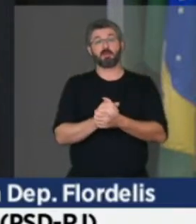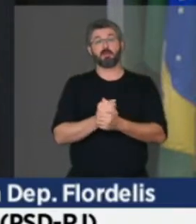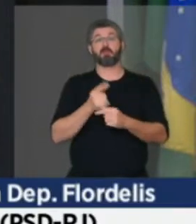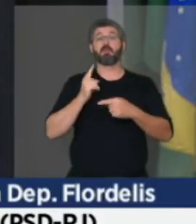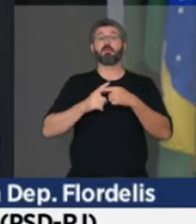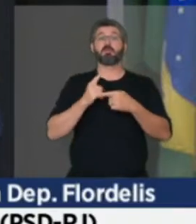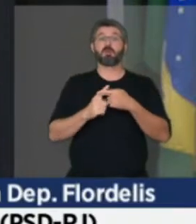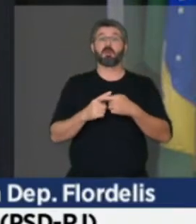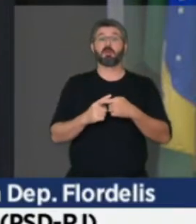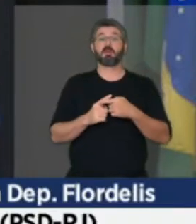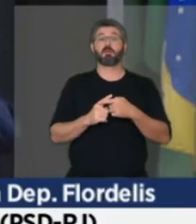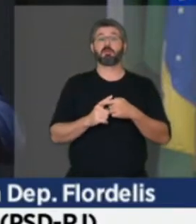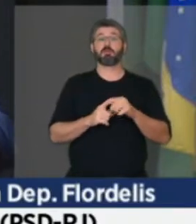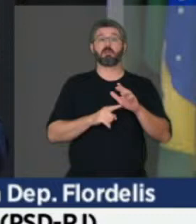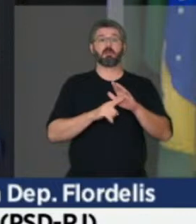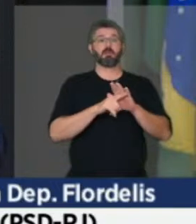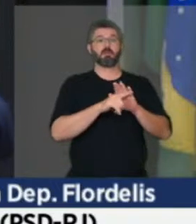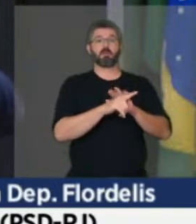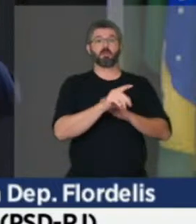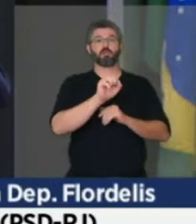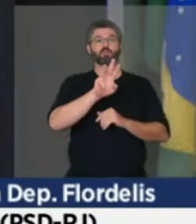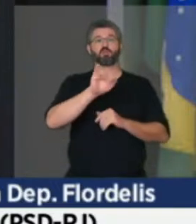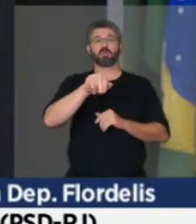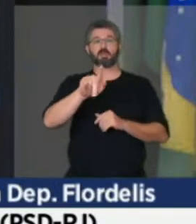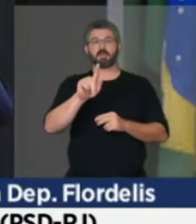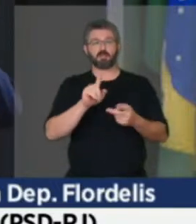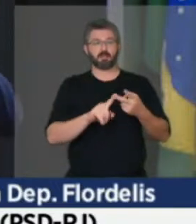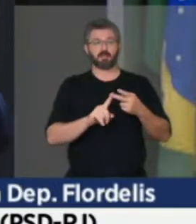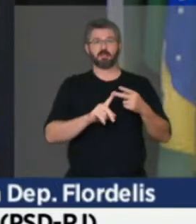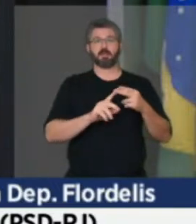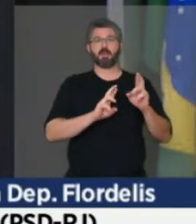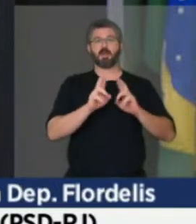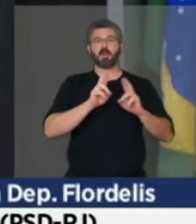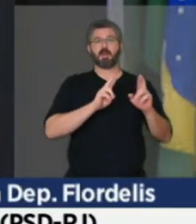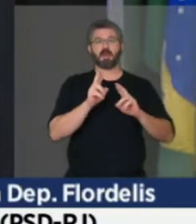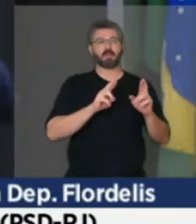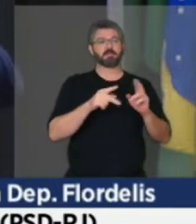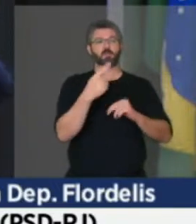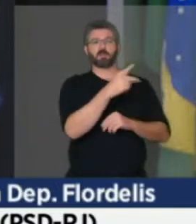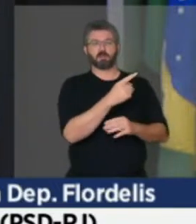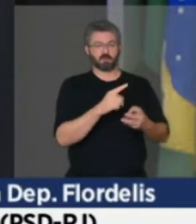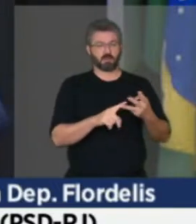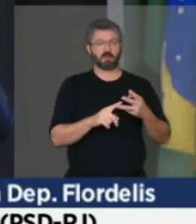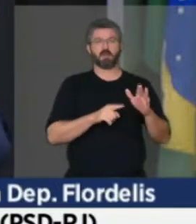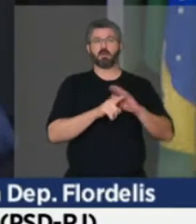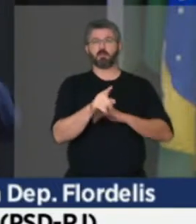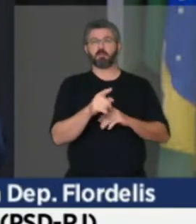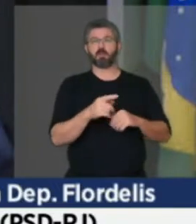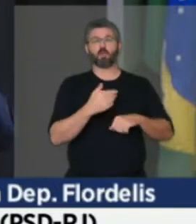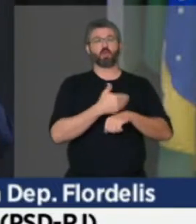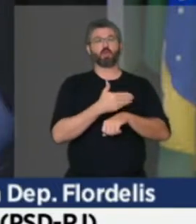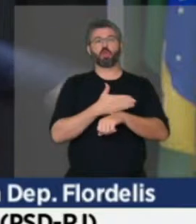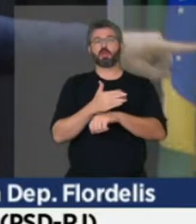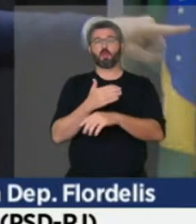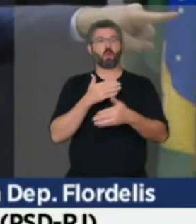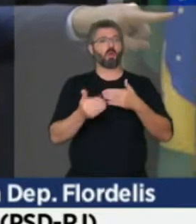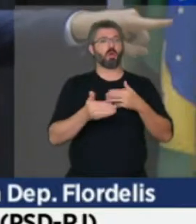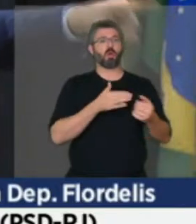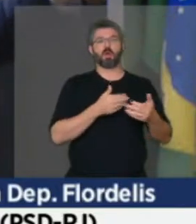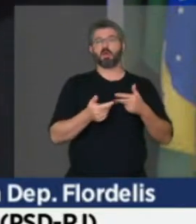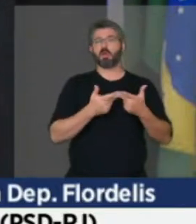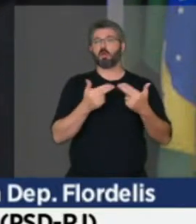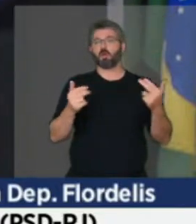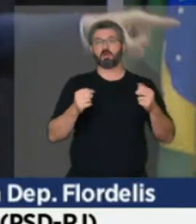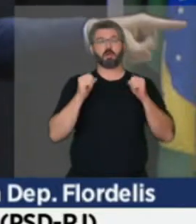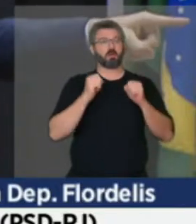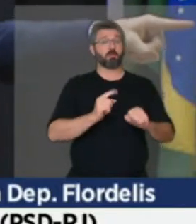faz? Ela pergunta de swing, ela pergunta de relacionamentos da Flor de Lis, ela pergunta toda e qualquer matéria que possa acabar